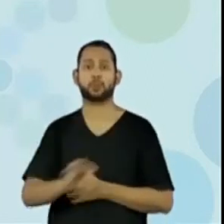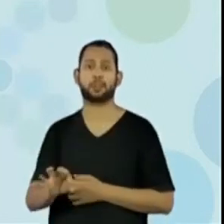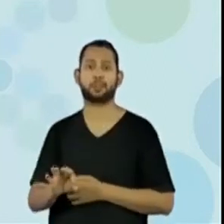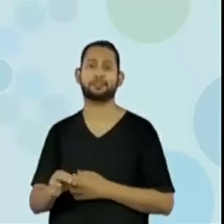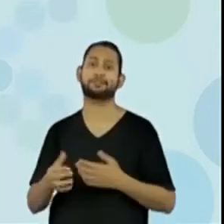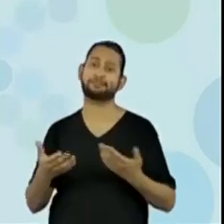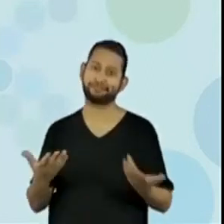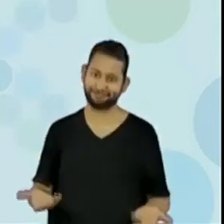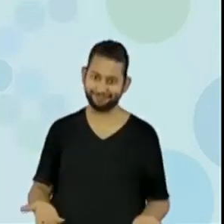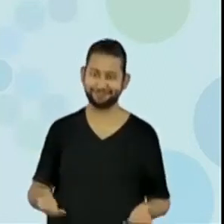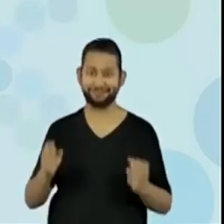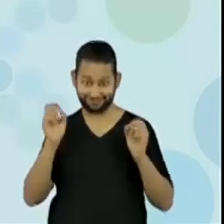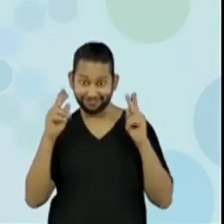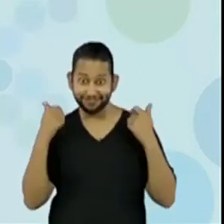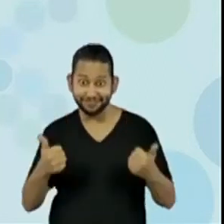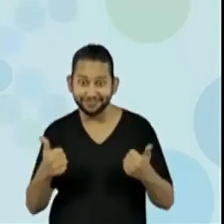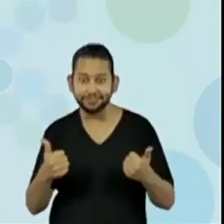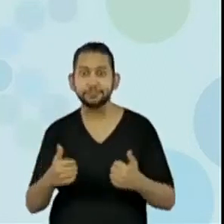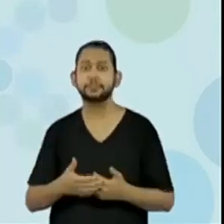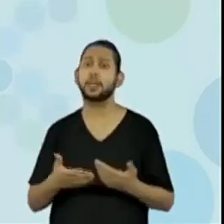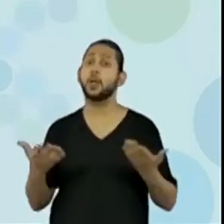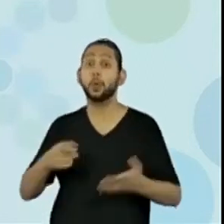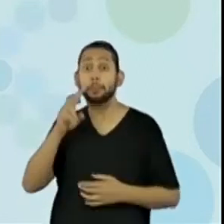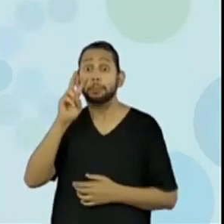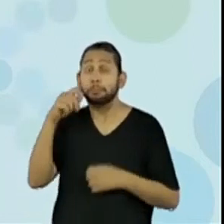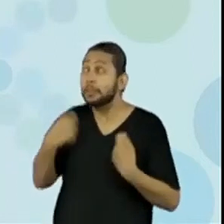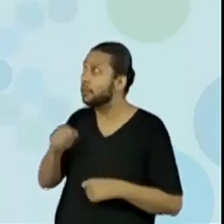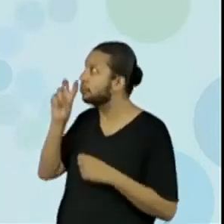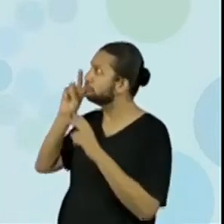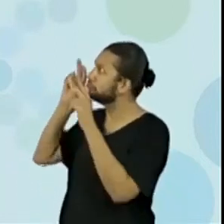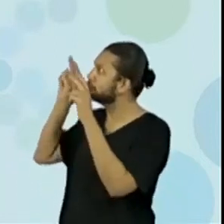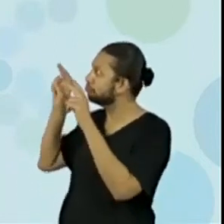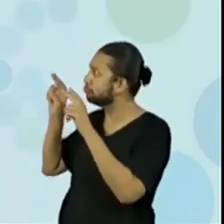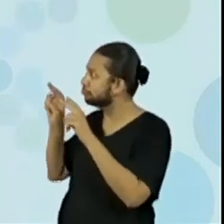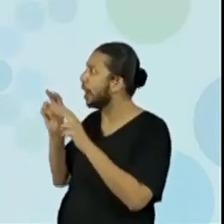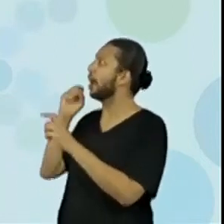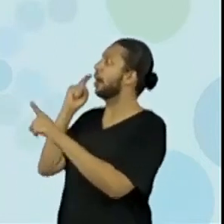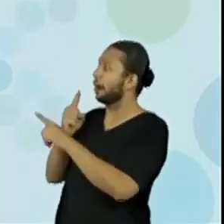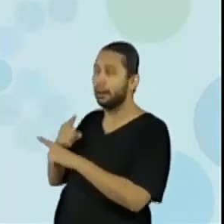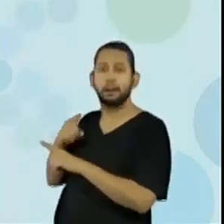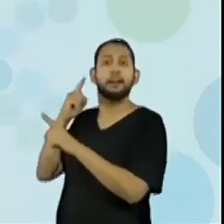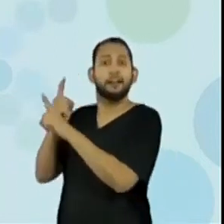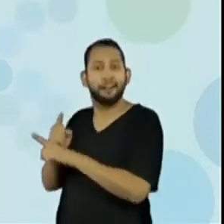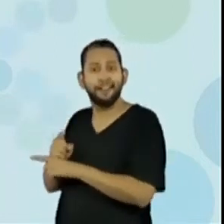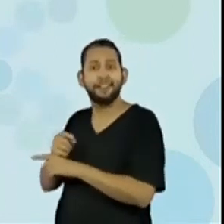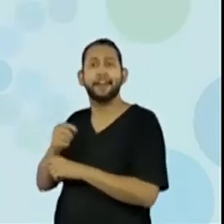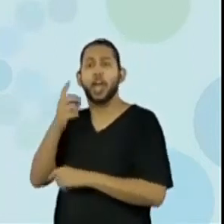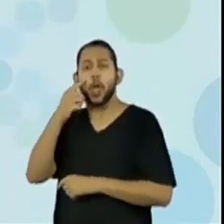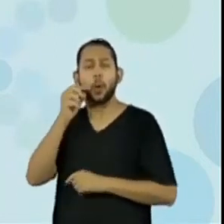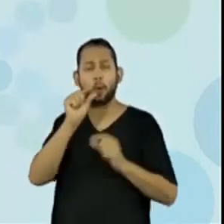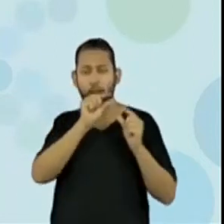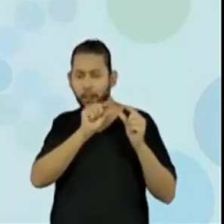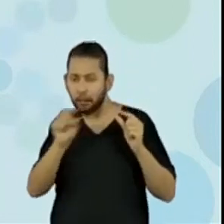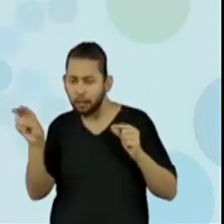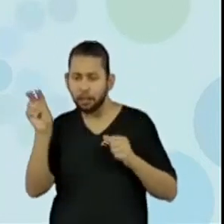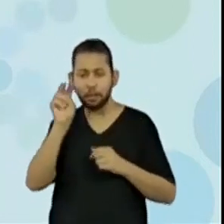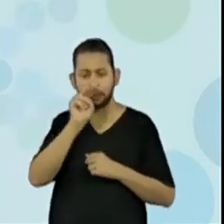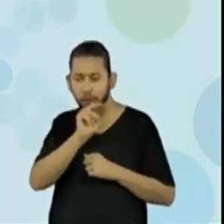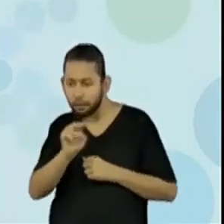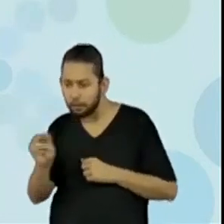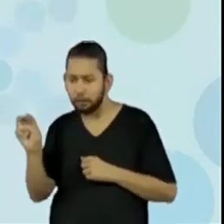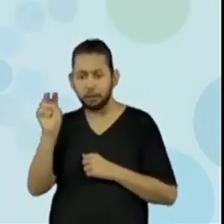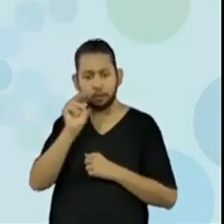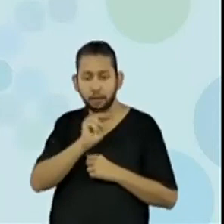7%. Ok? Então, eu preciso localizar essas informações, lendo e relendo quantas vezes